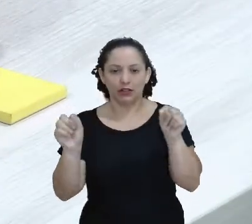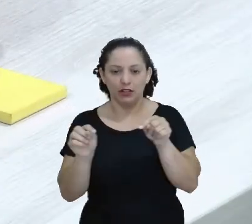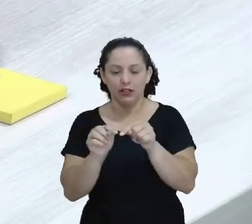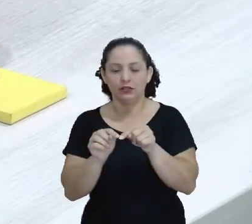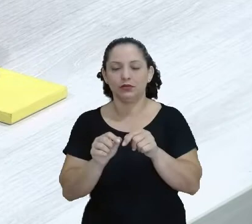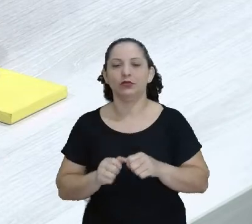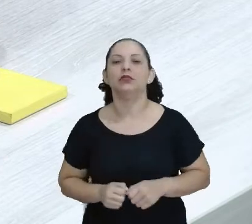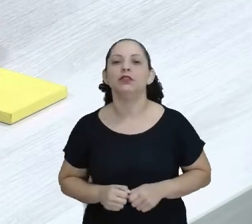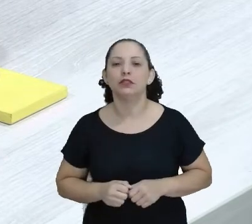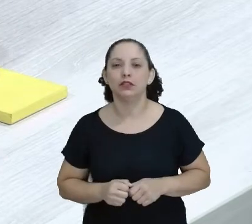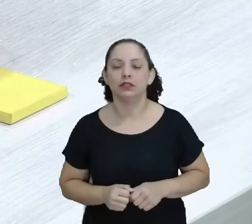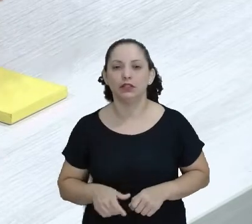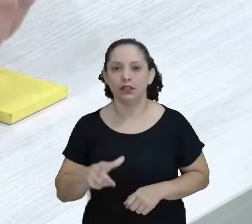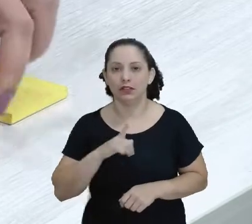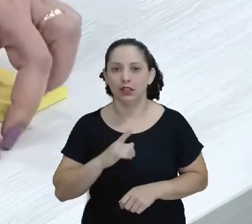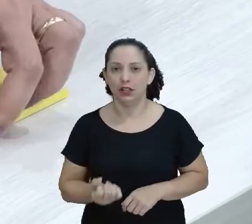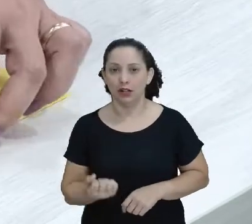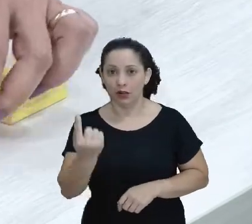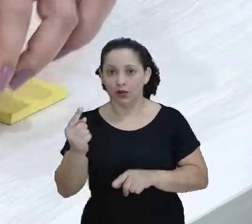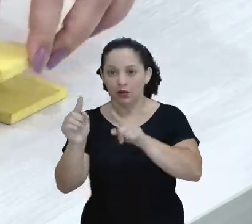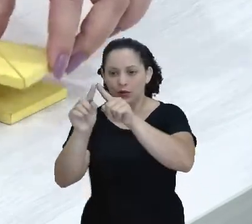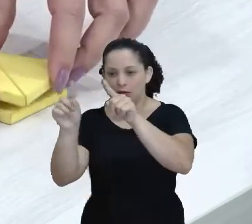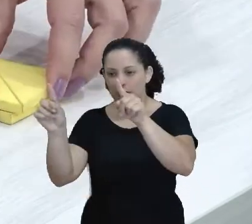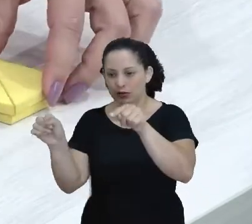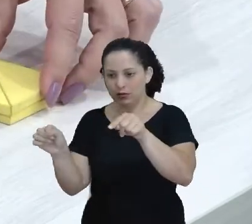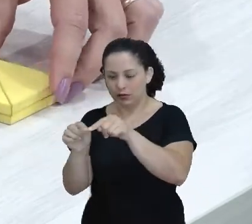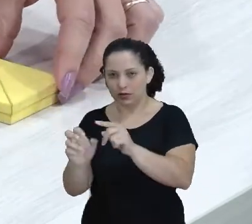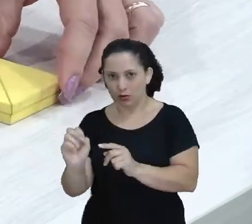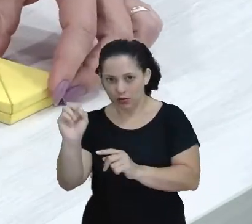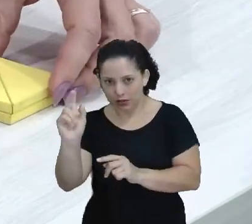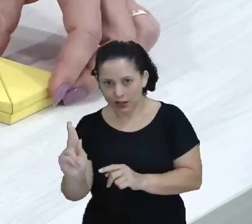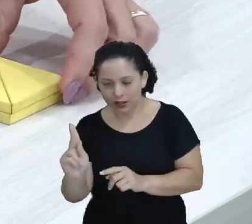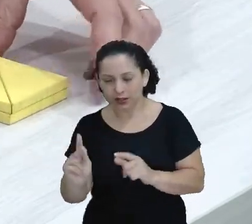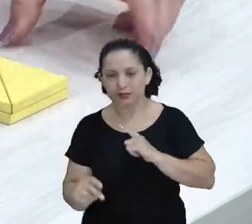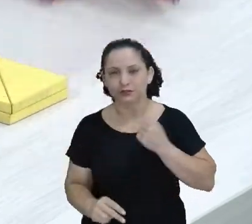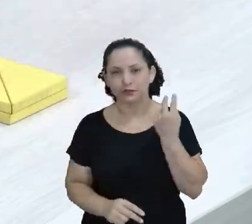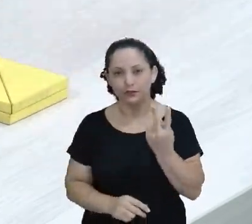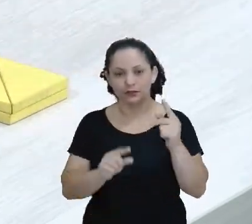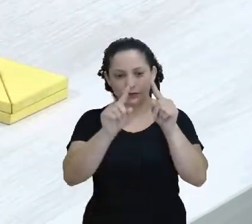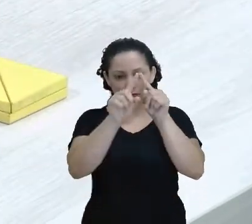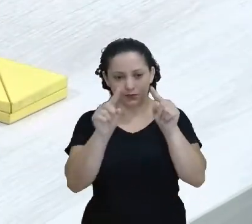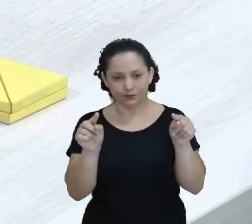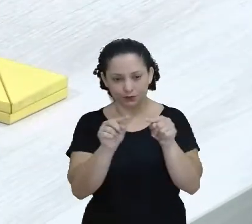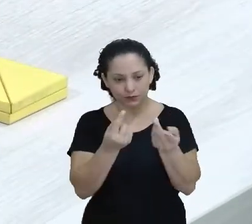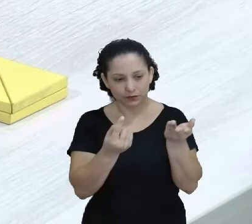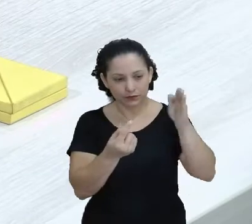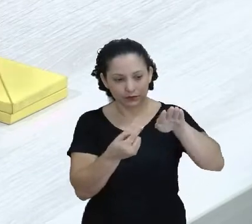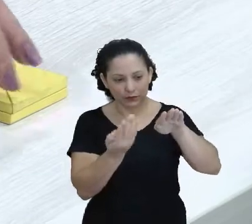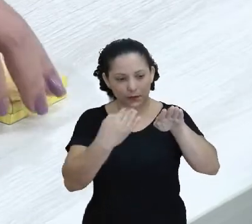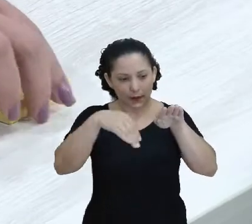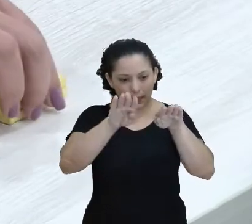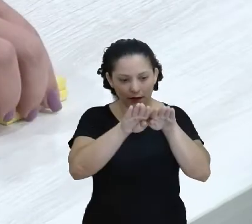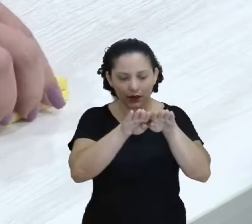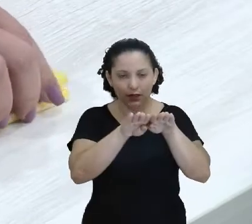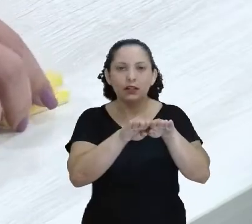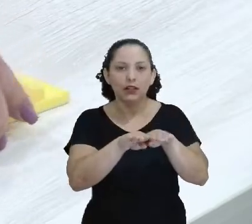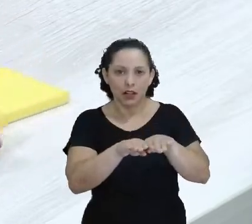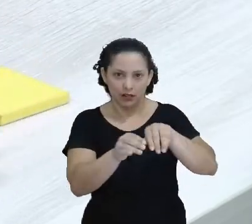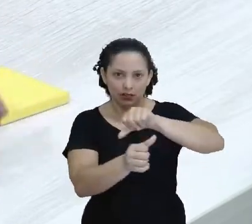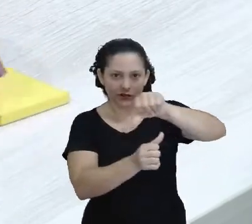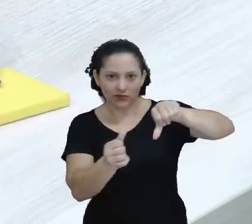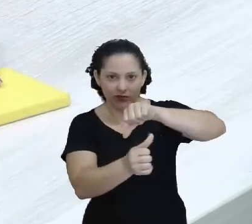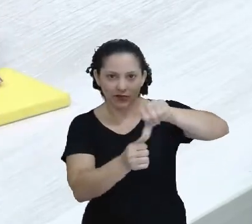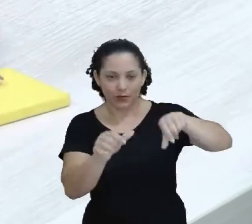medida de área, que é o quadrado, 2 triângulos também eu vou ter uma medida de área, que vai me